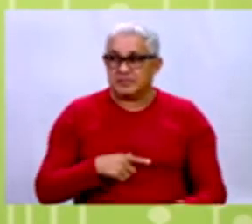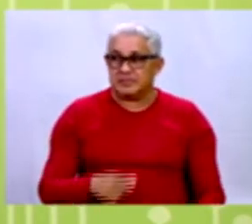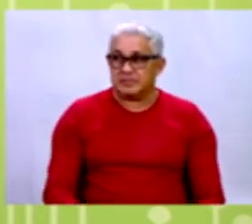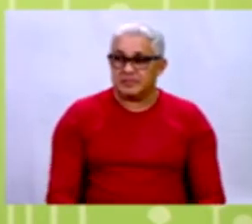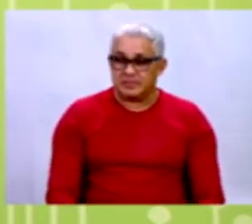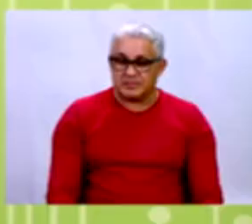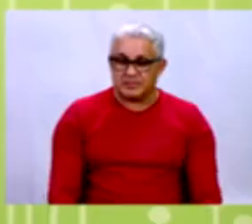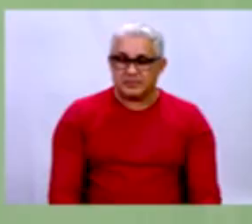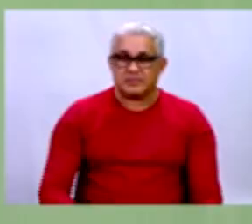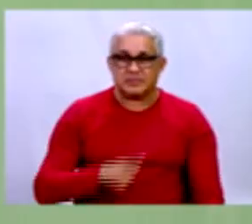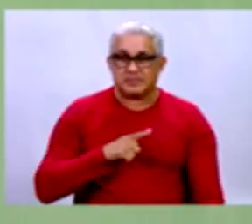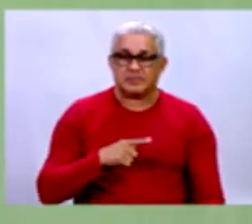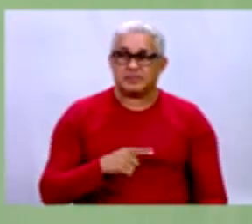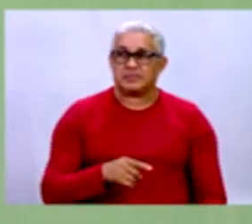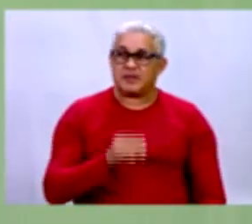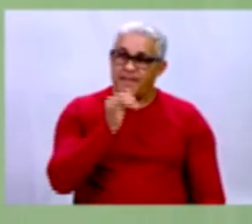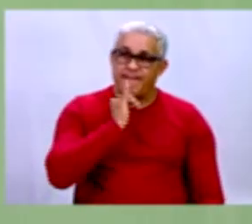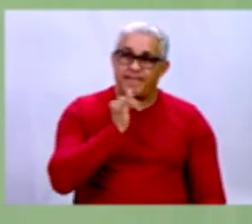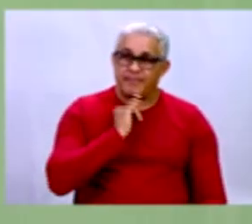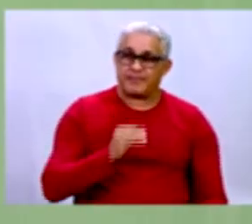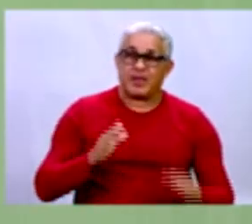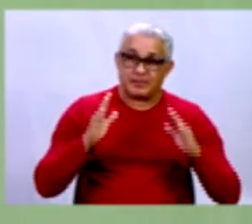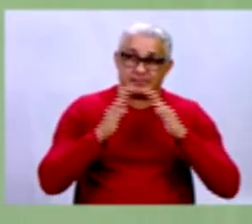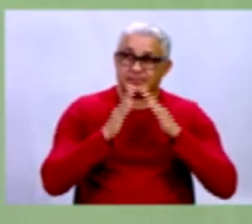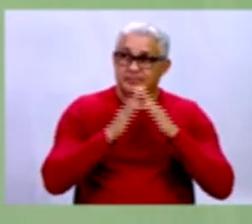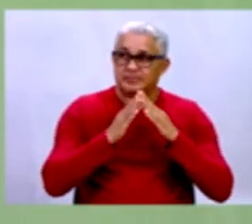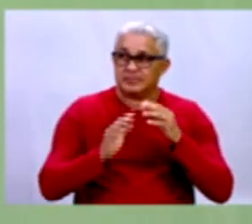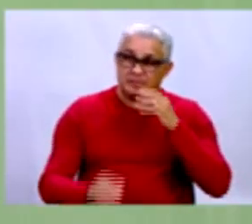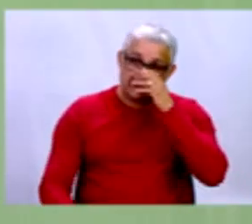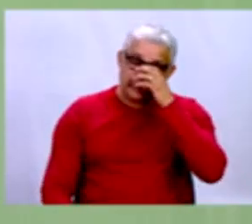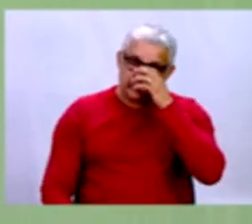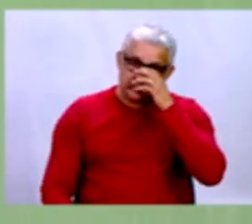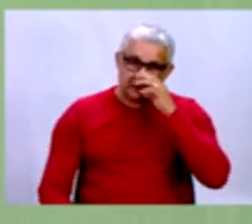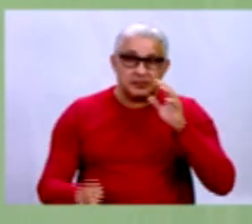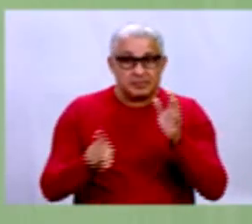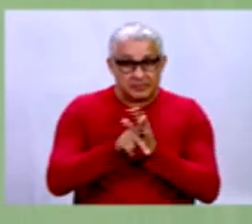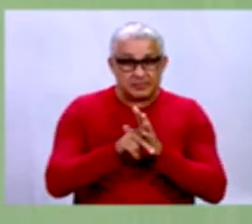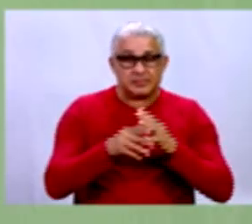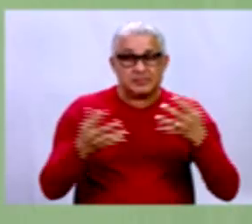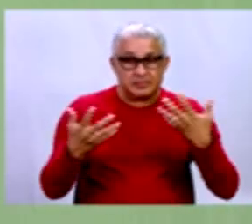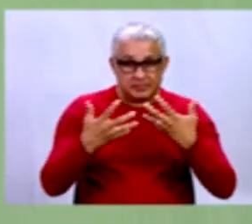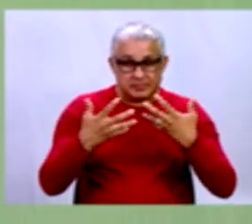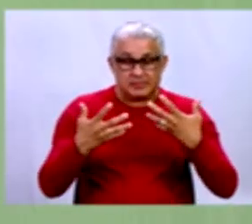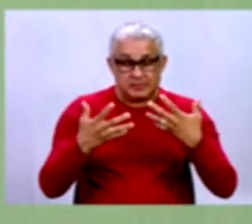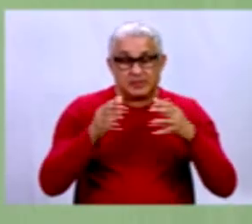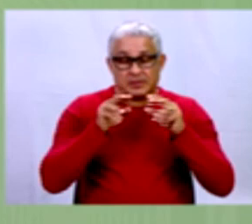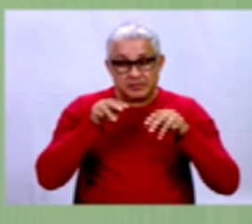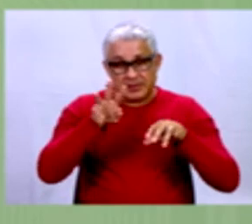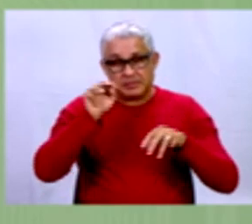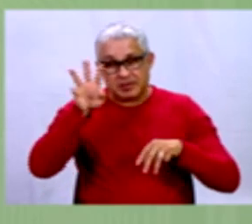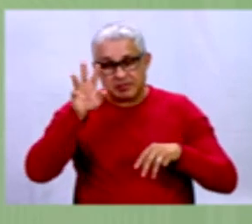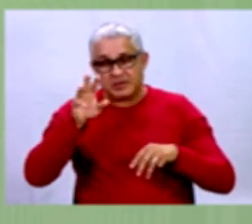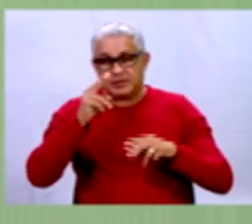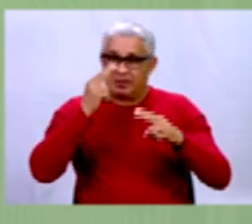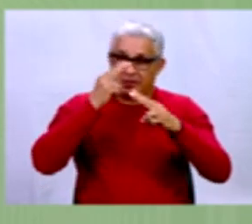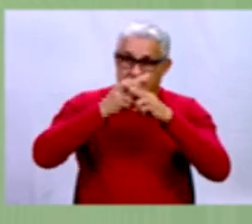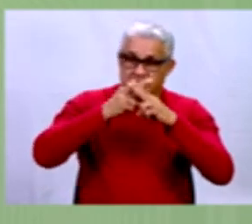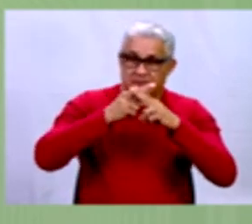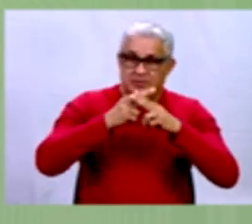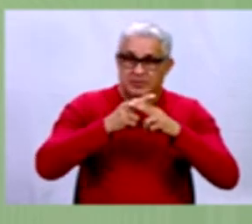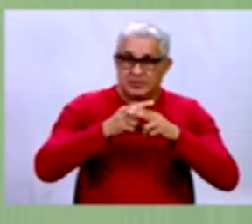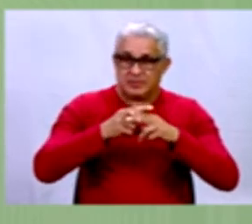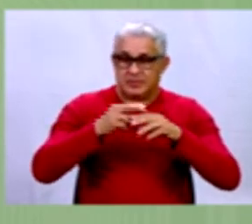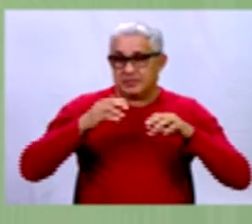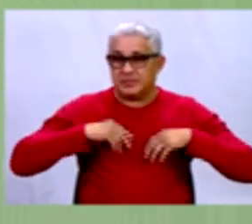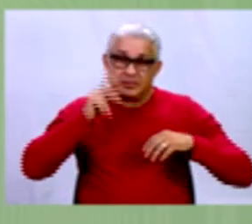a gente tem um exemplo aqui do financiamento de um imóvel, que foi feito no próprio site da Caixa Econômica. Nesse caso, ó, a cidade de